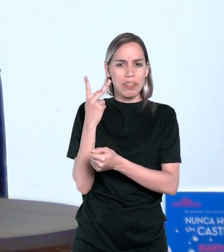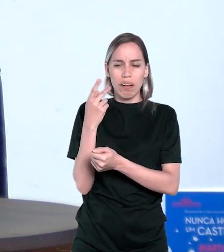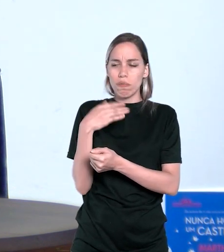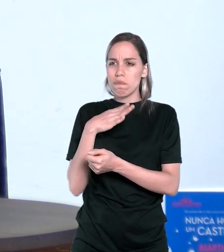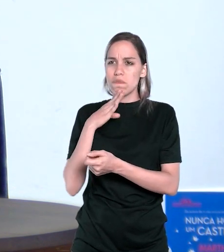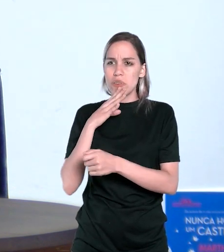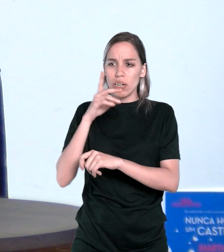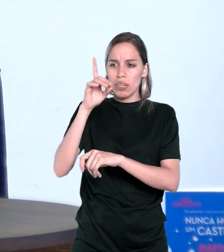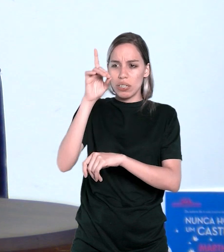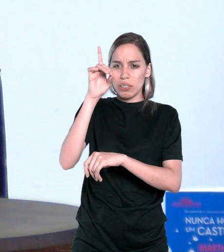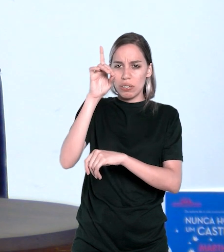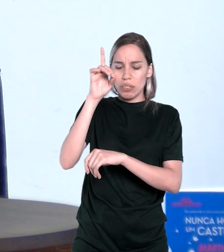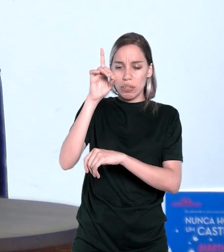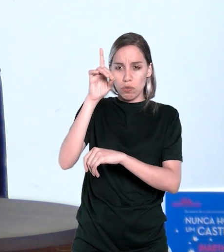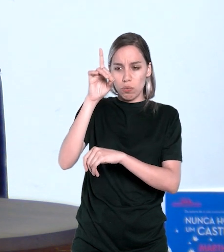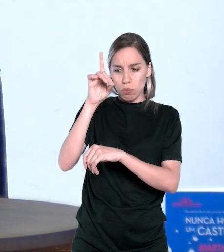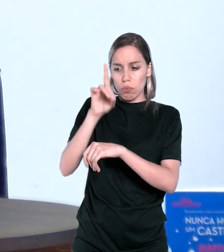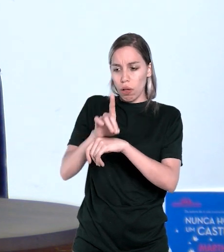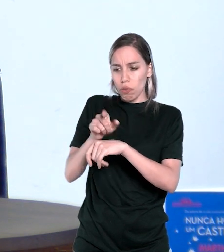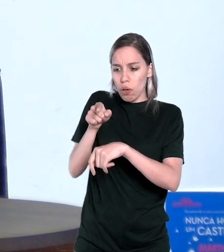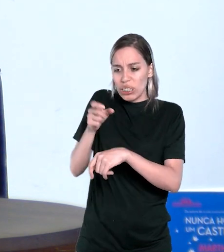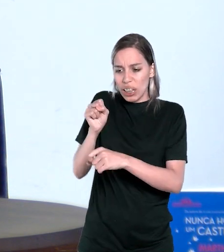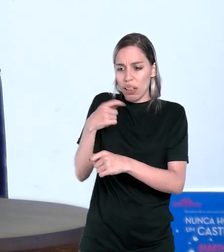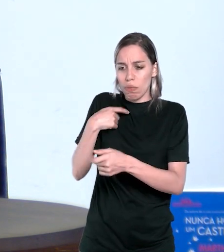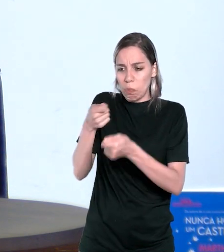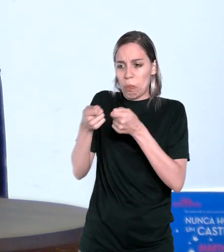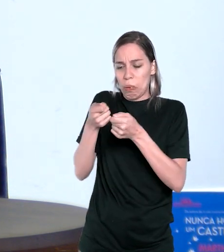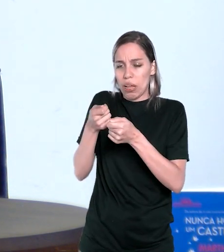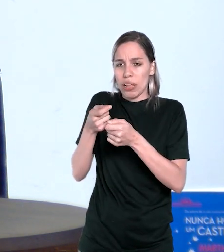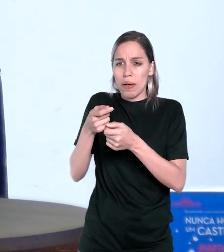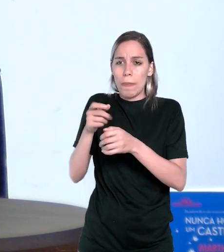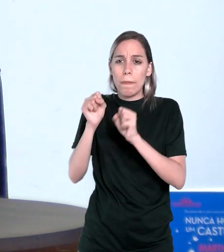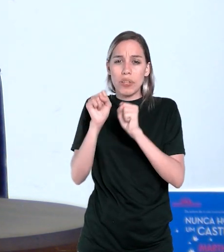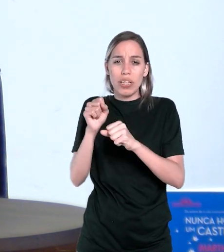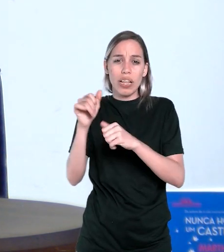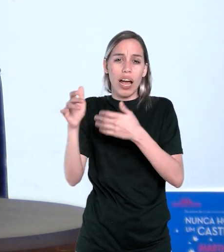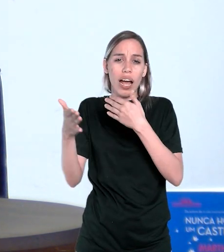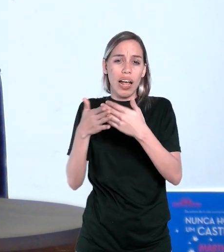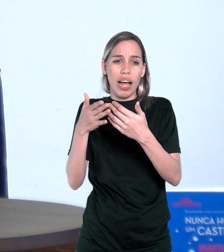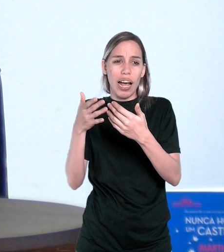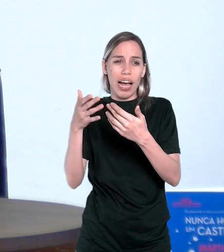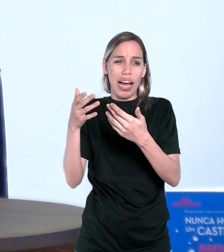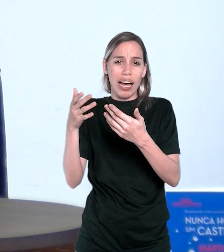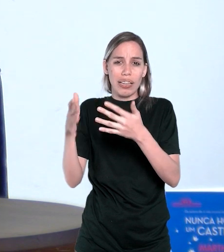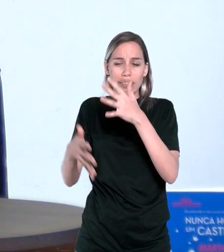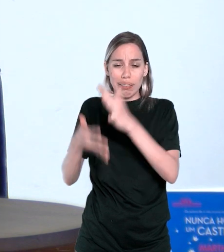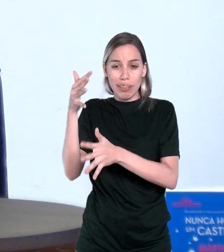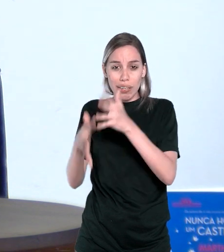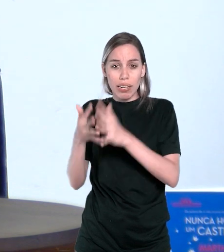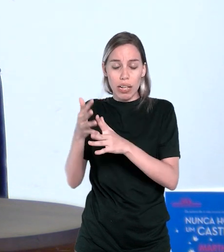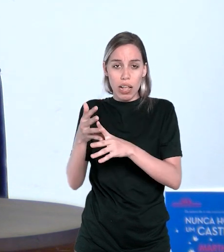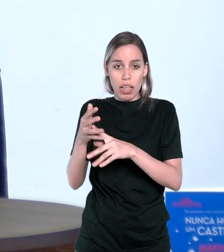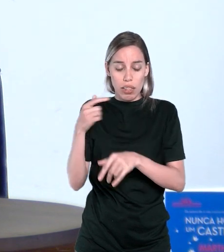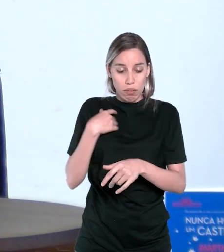sei fazer. E eu acho que eu estou muito preocupada em fazer personagens que não